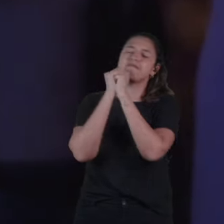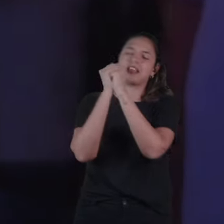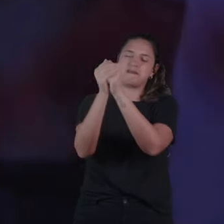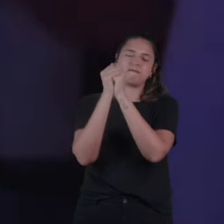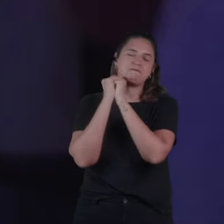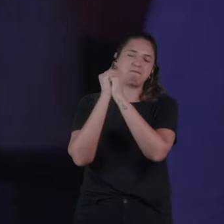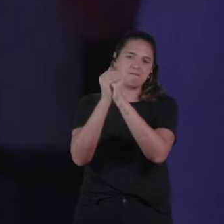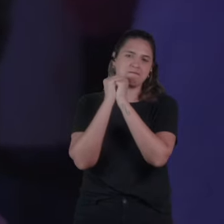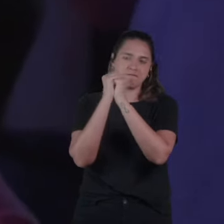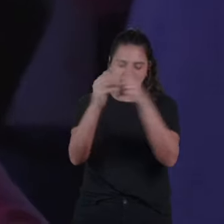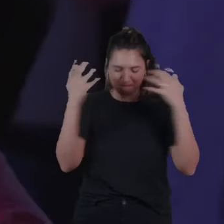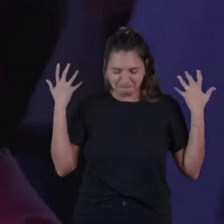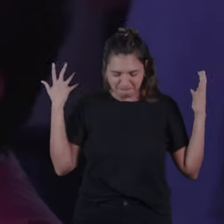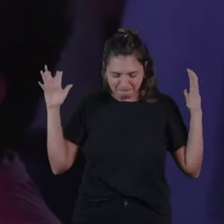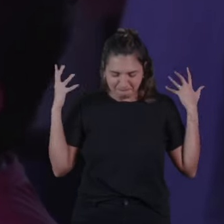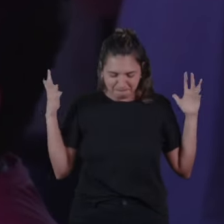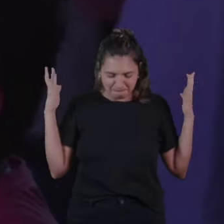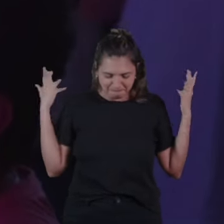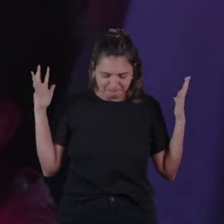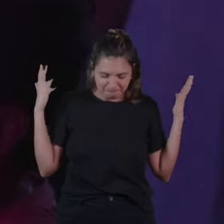Amém.